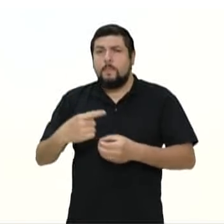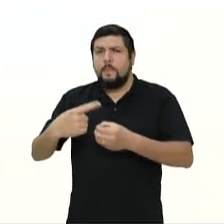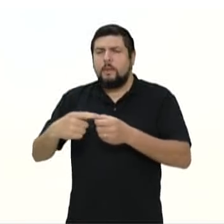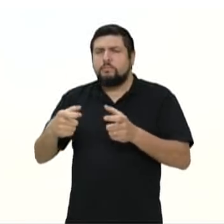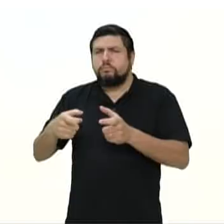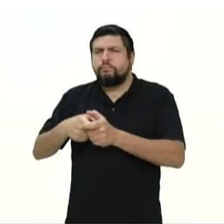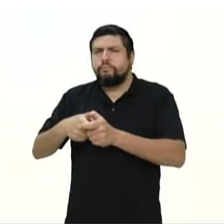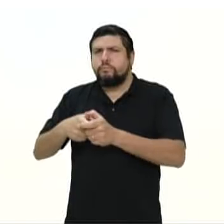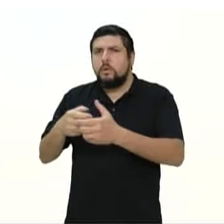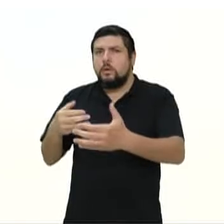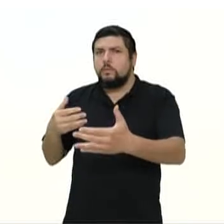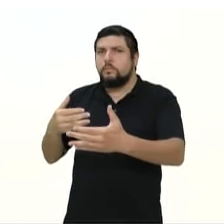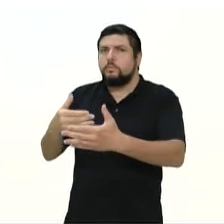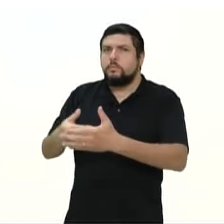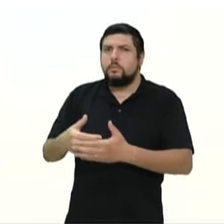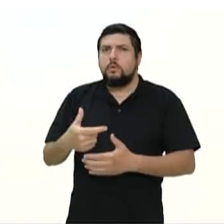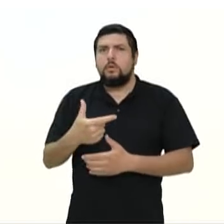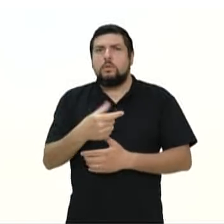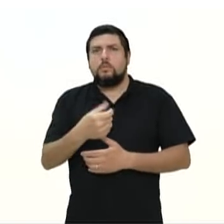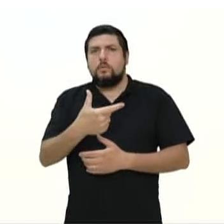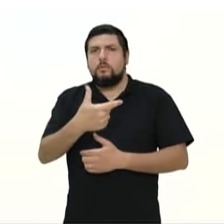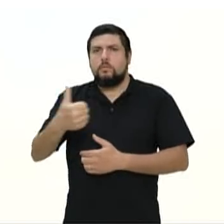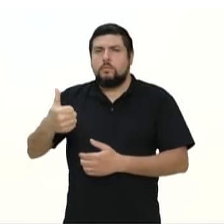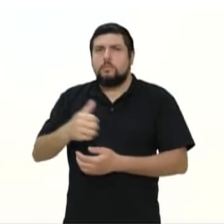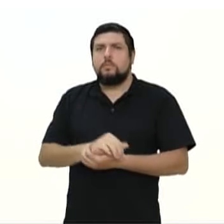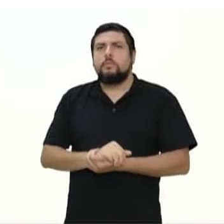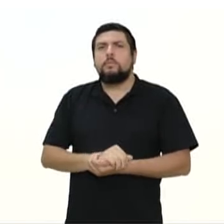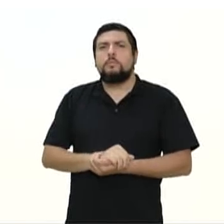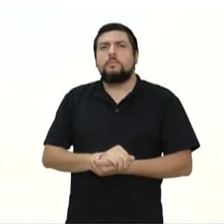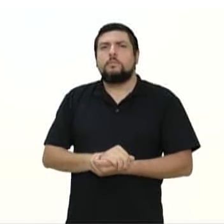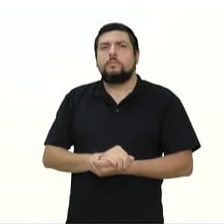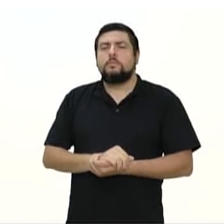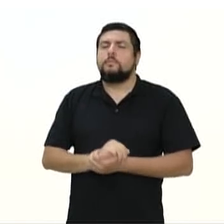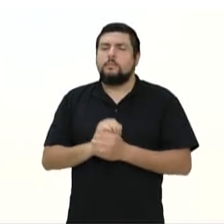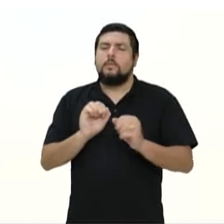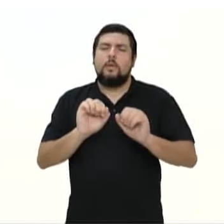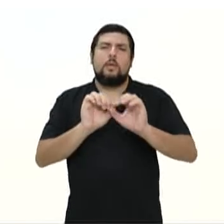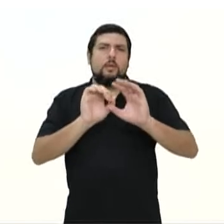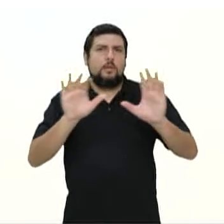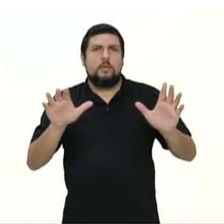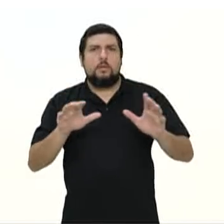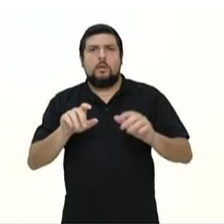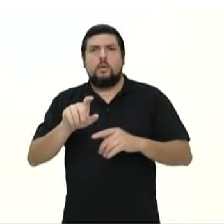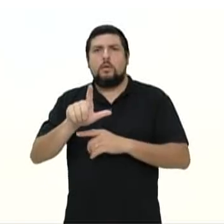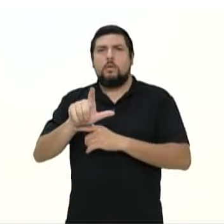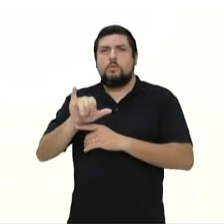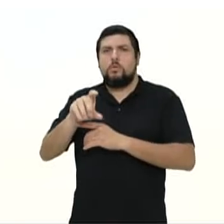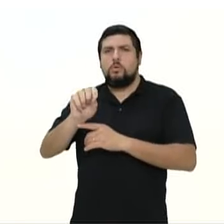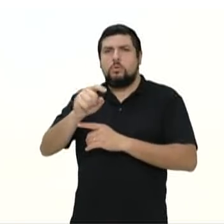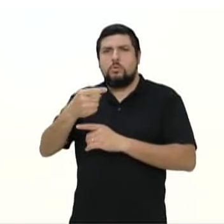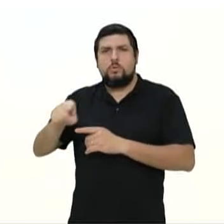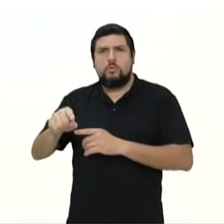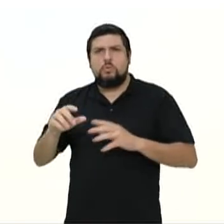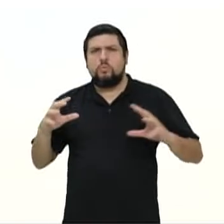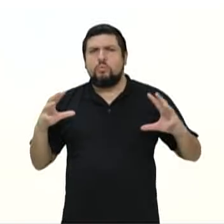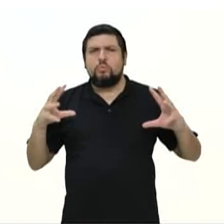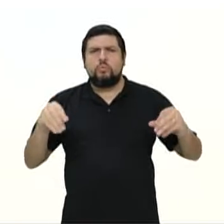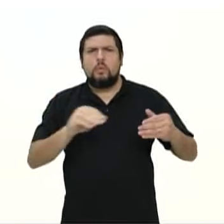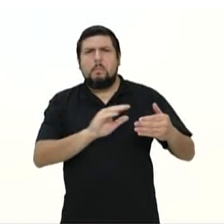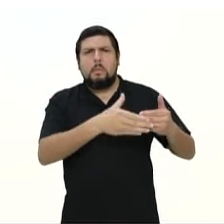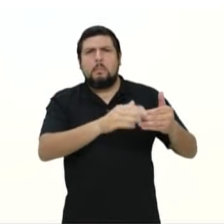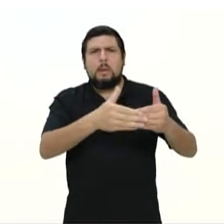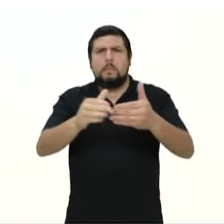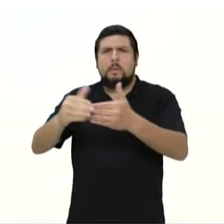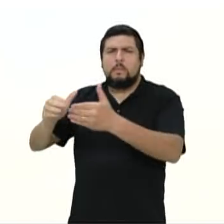até 2021. Claramente, a extinção dos lixões está longe de acontecer, não